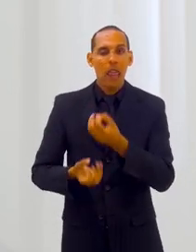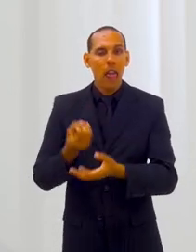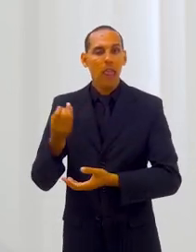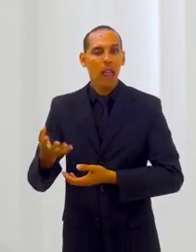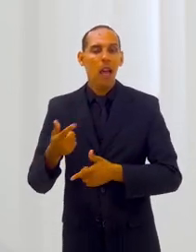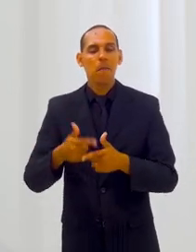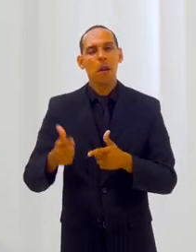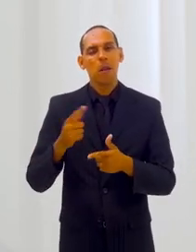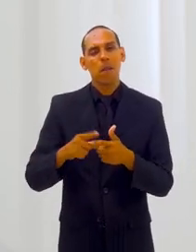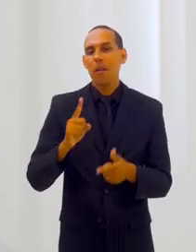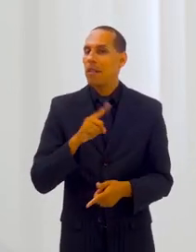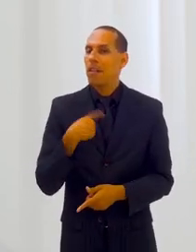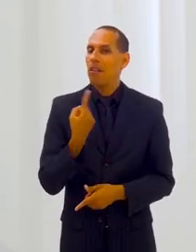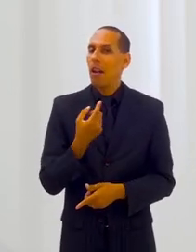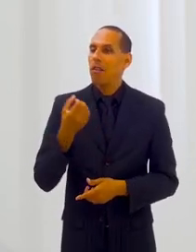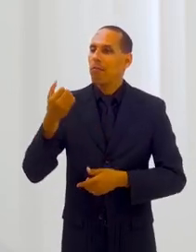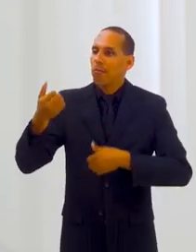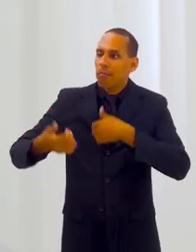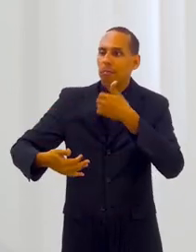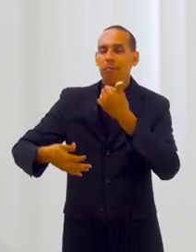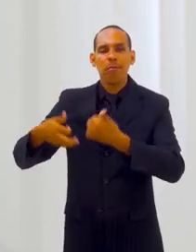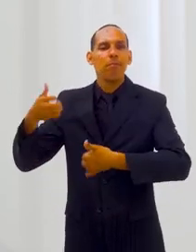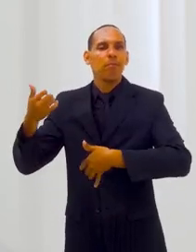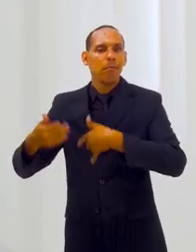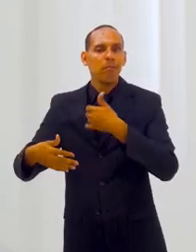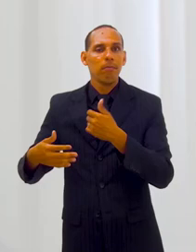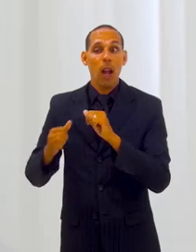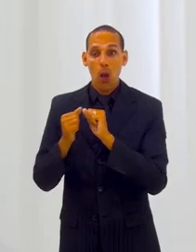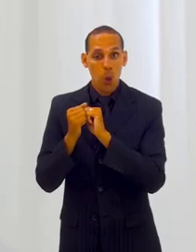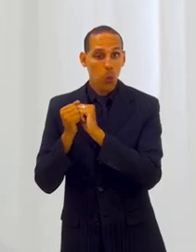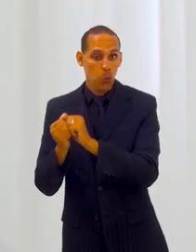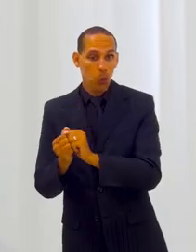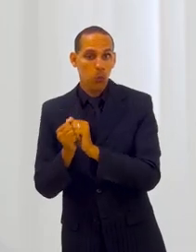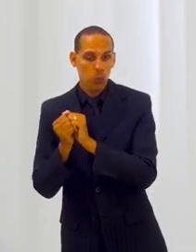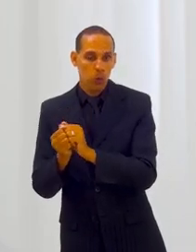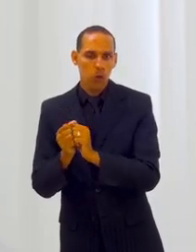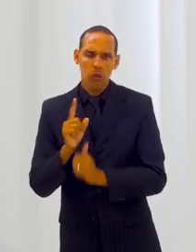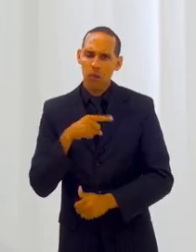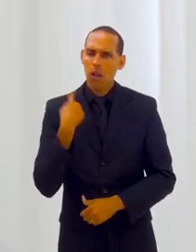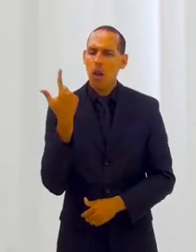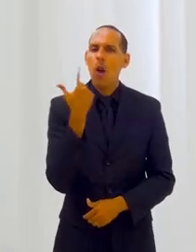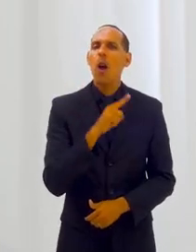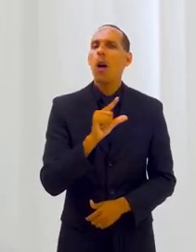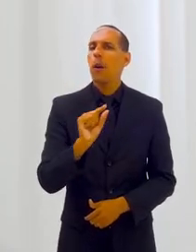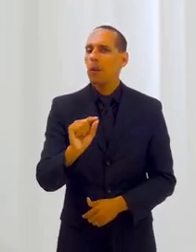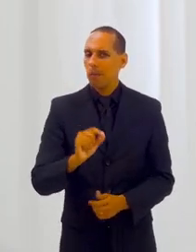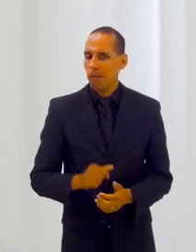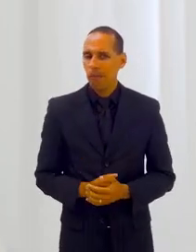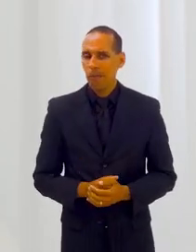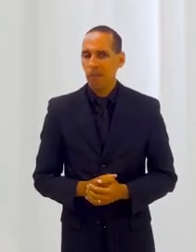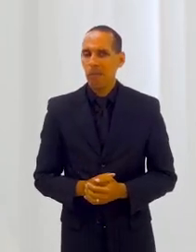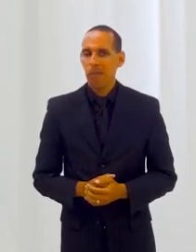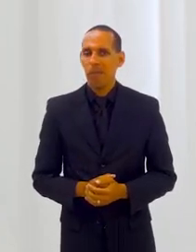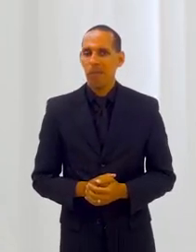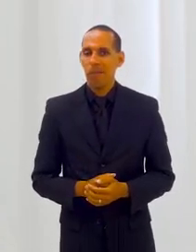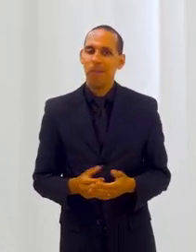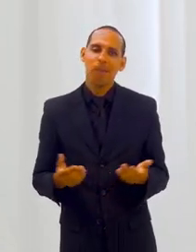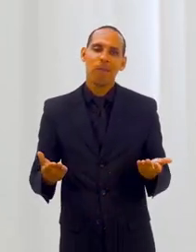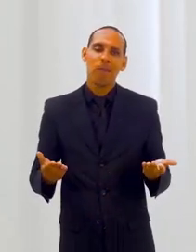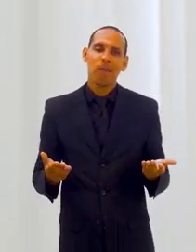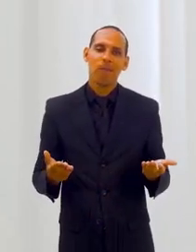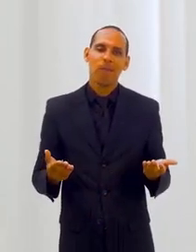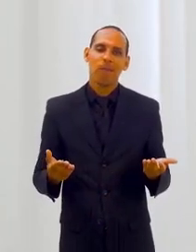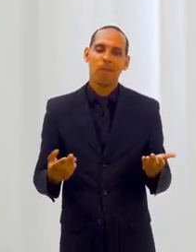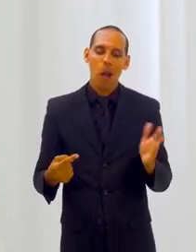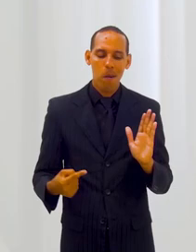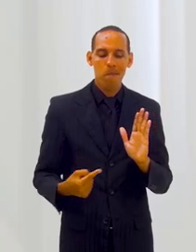agruras, para que em conjunto possamos chegar a